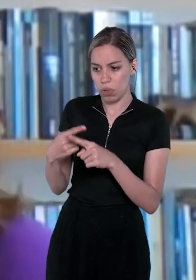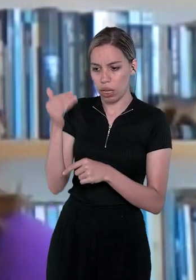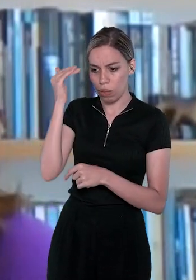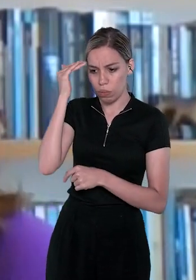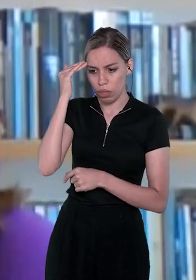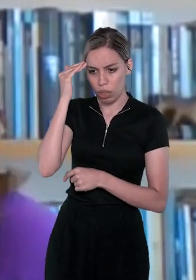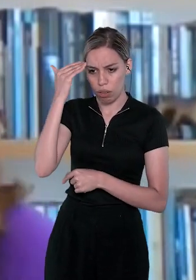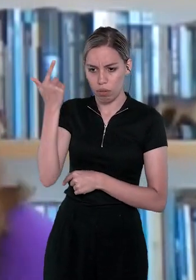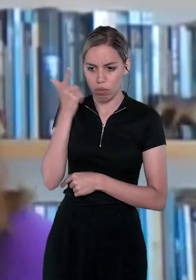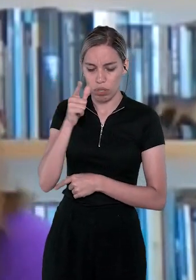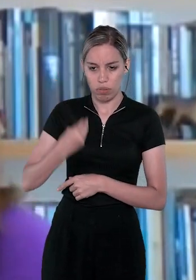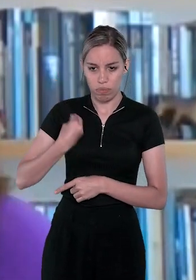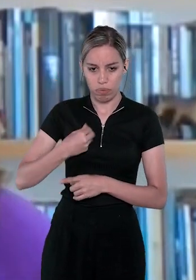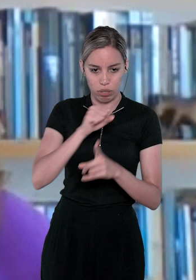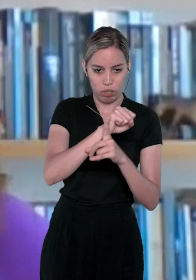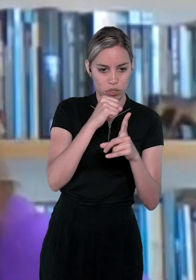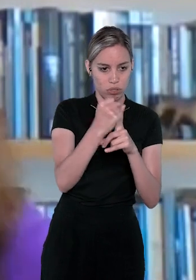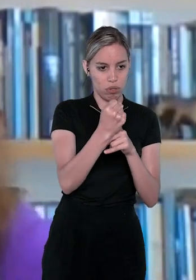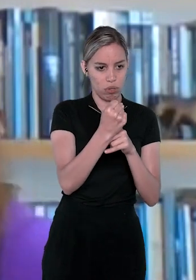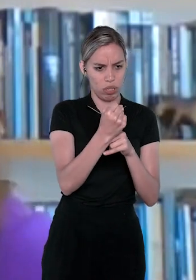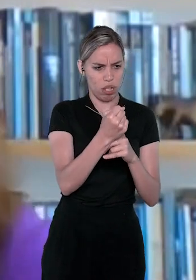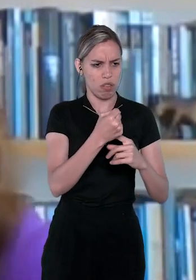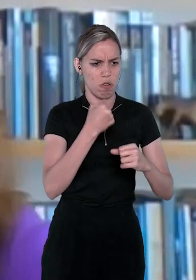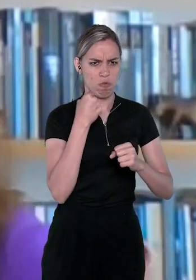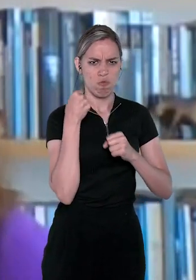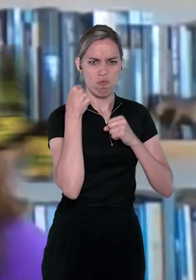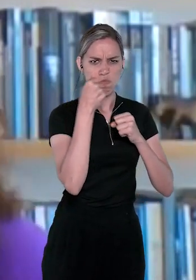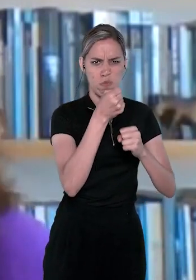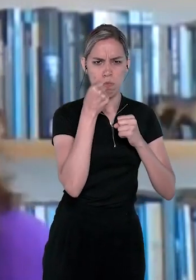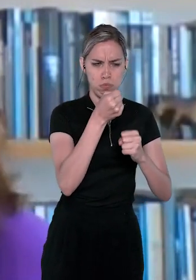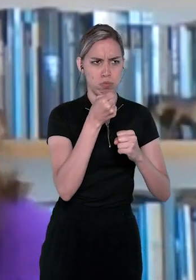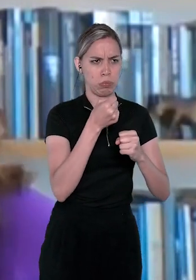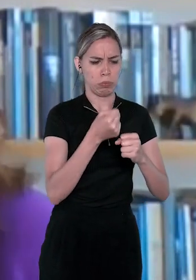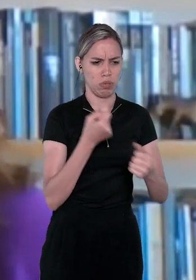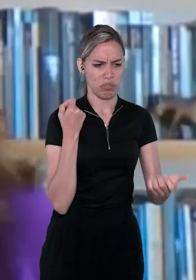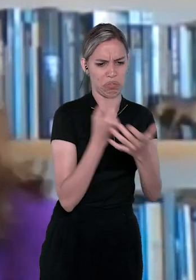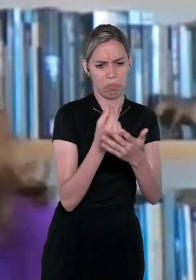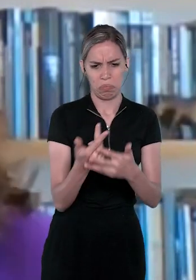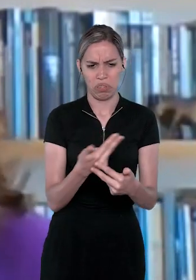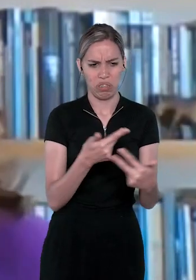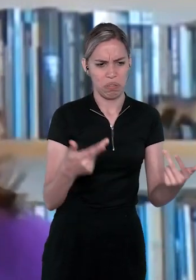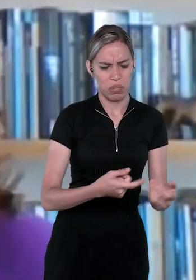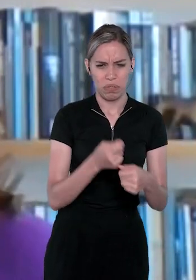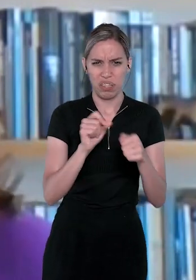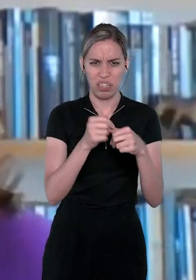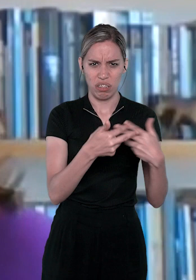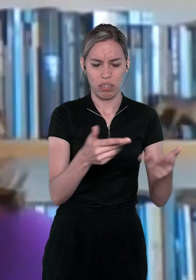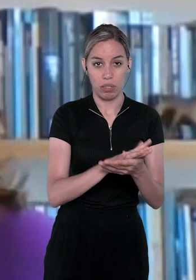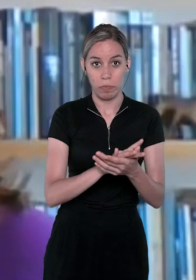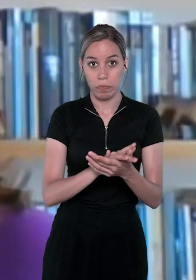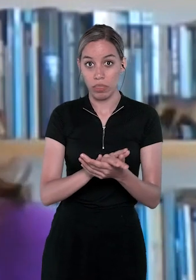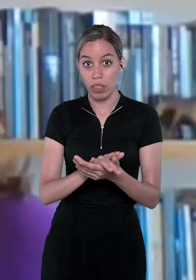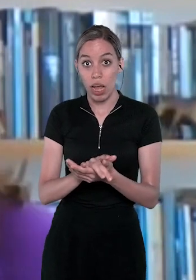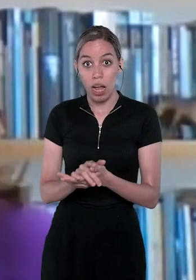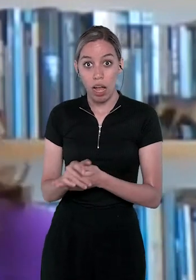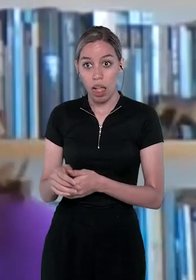numa sociedade brutal que existe produtivismo, consumo, eficiência, a quantidade de adolescentes que se suicidam